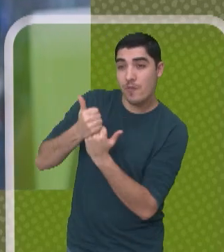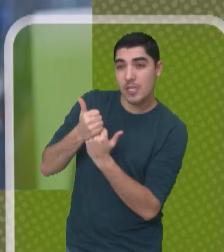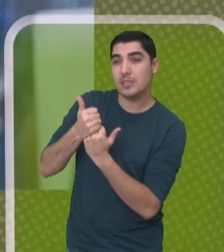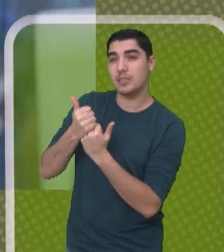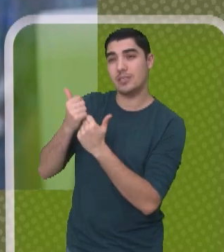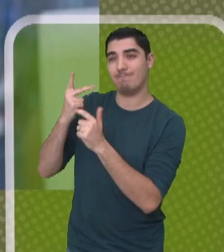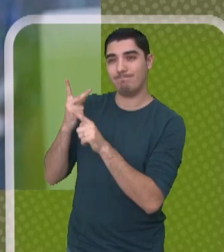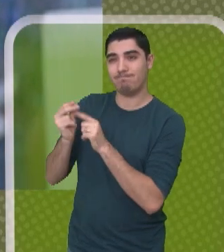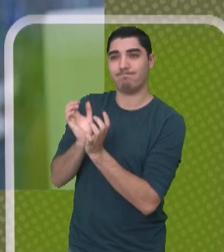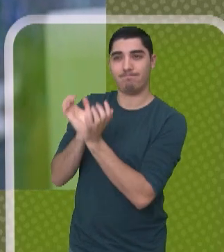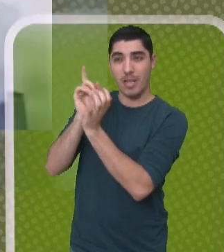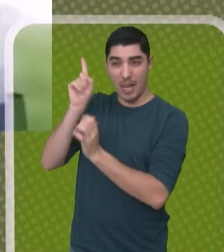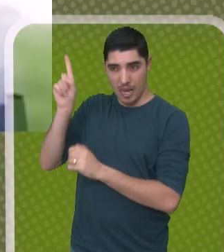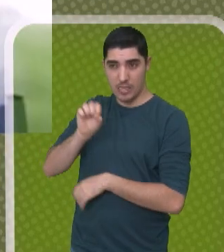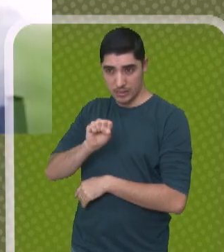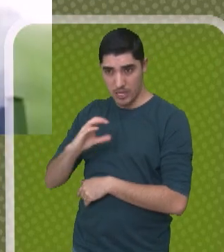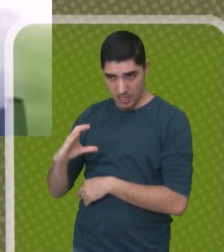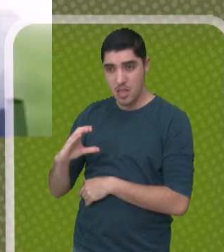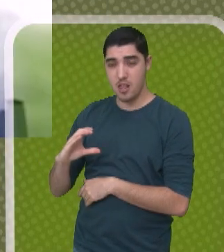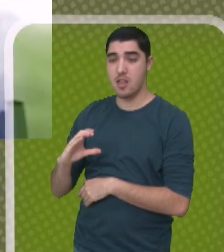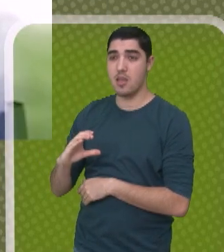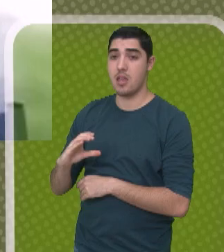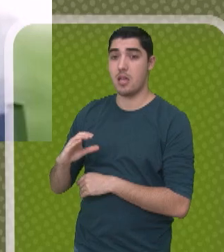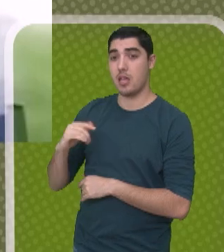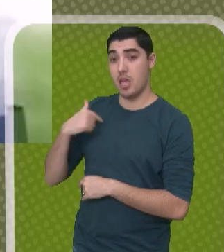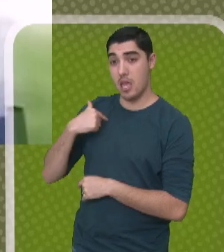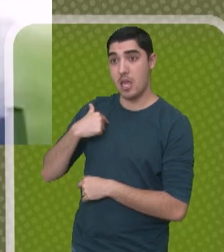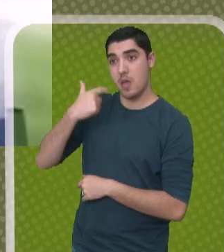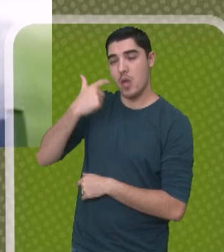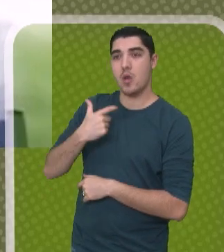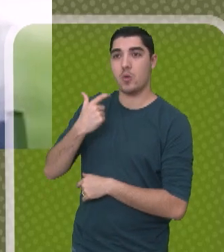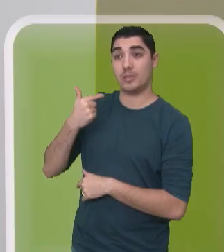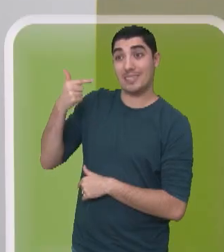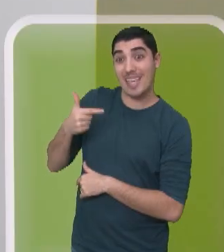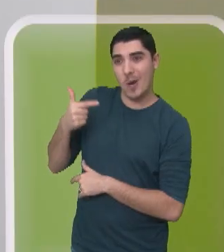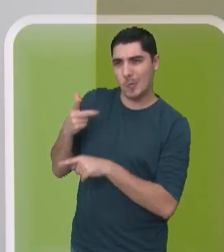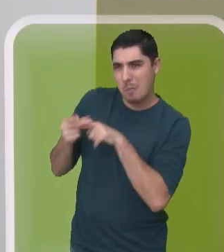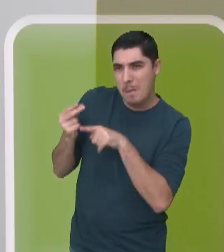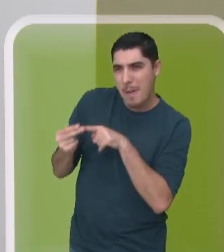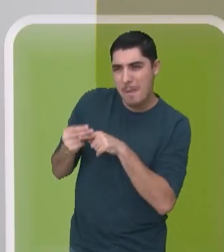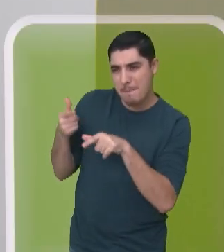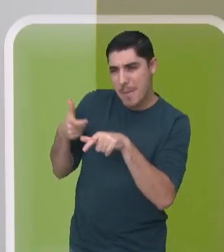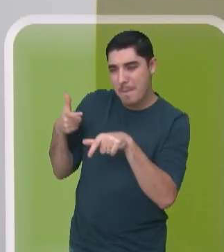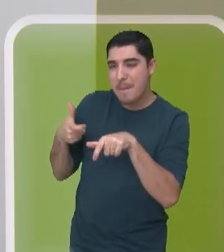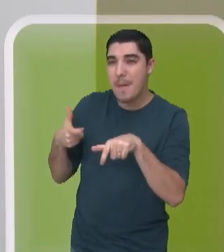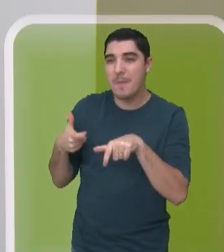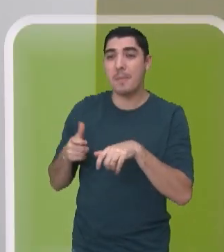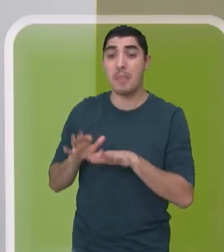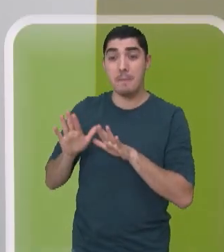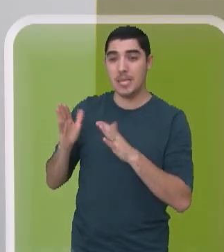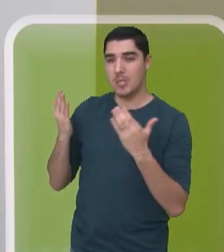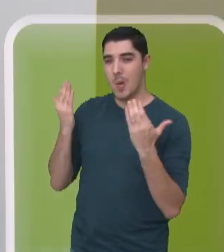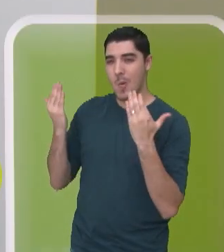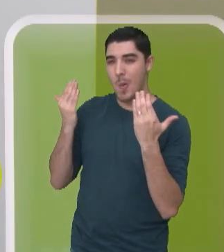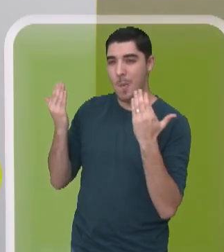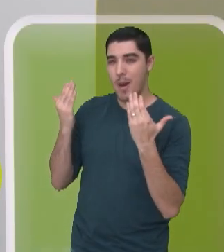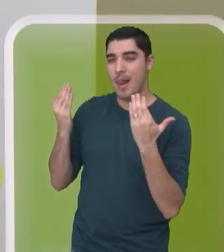catarinenses, consegui ser o artilheiro, enfim. Eu vivi relativamente... tem uma comparação assim